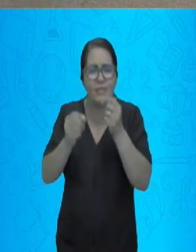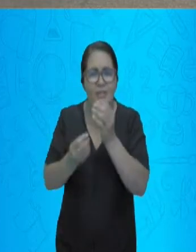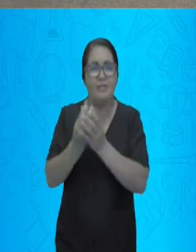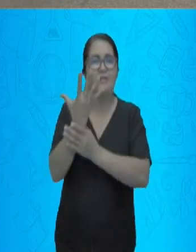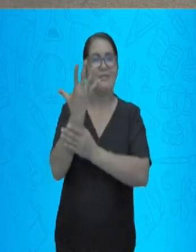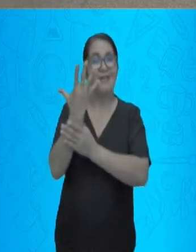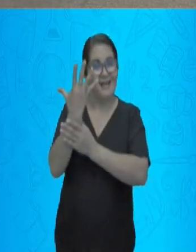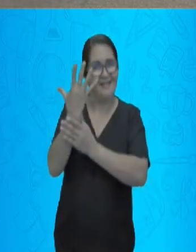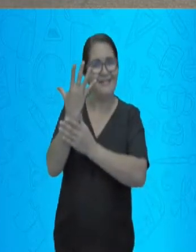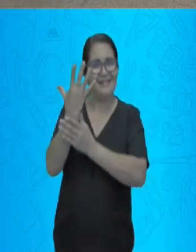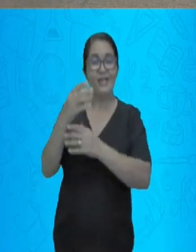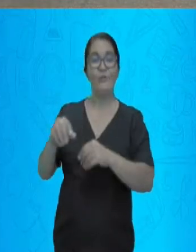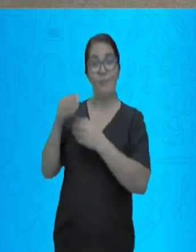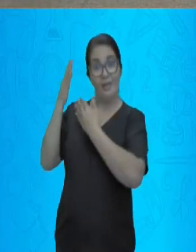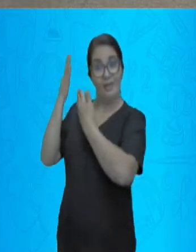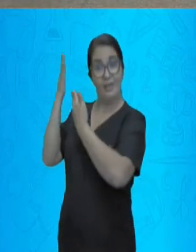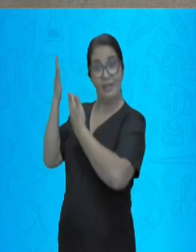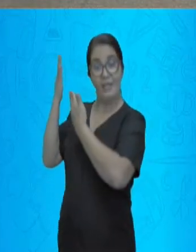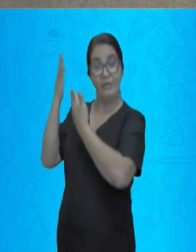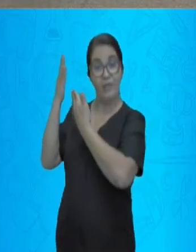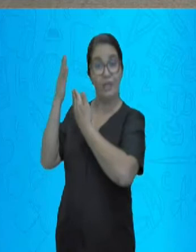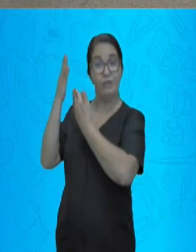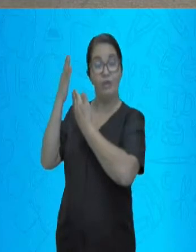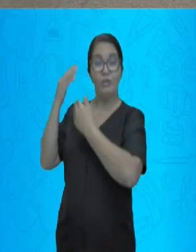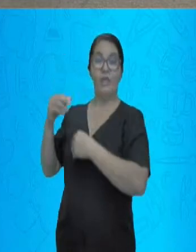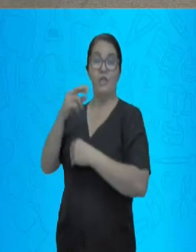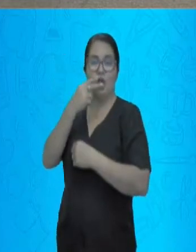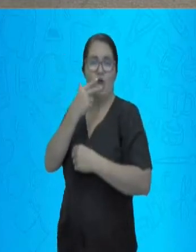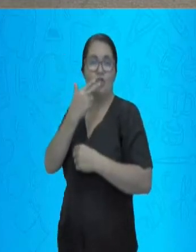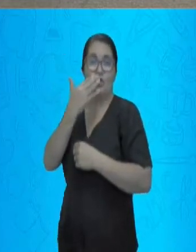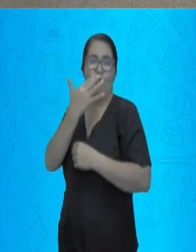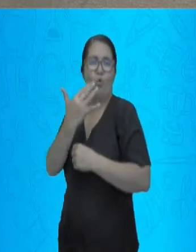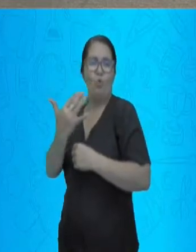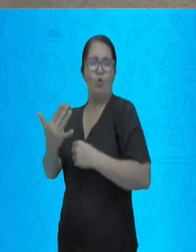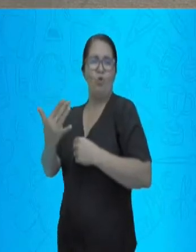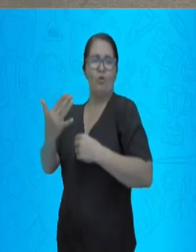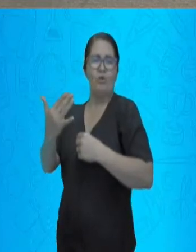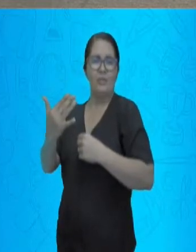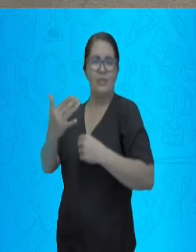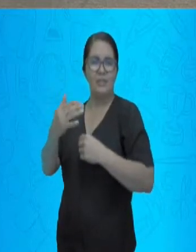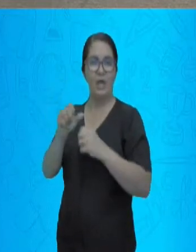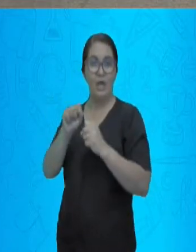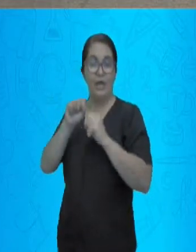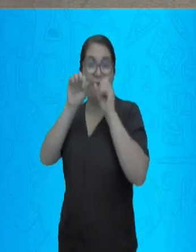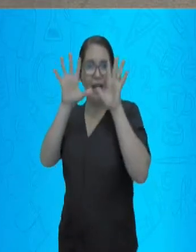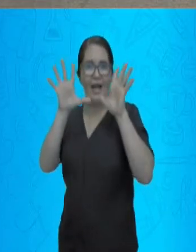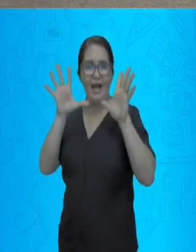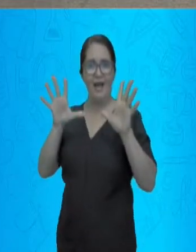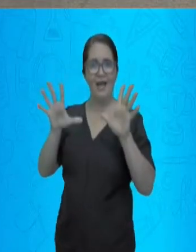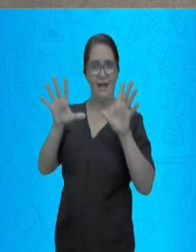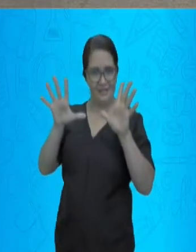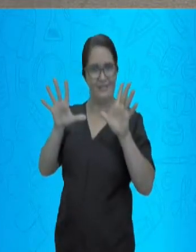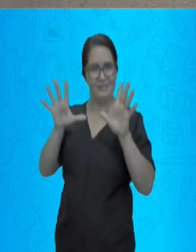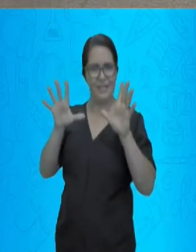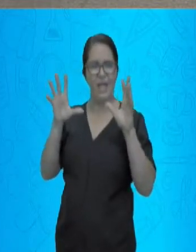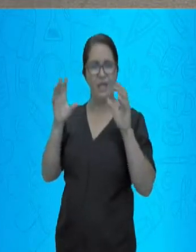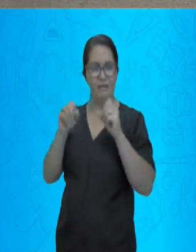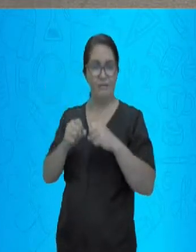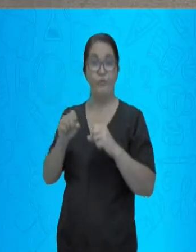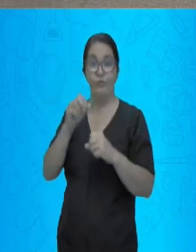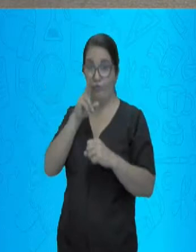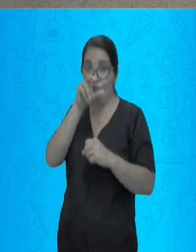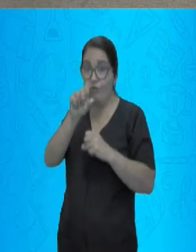cores chamativas, cores bonitas, como aparece aí na sua